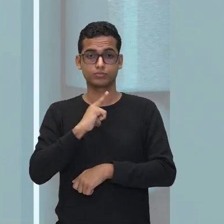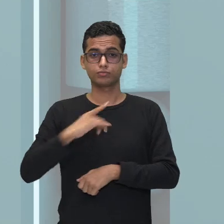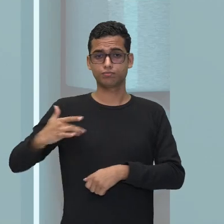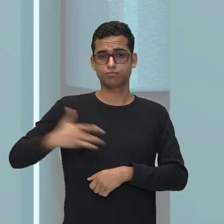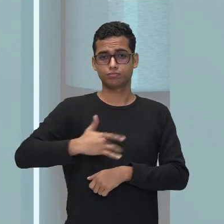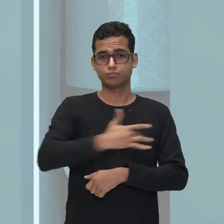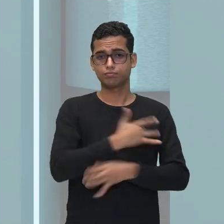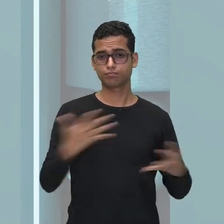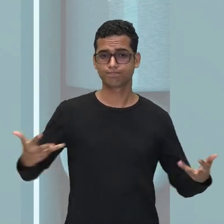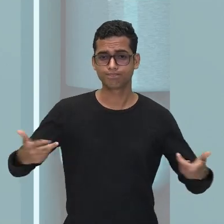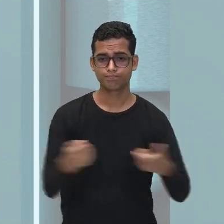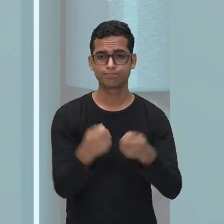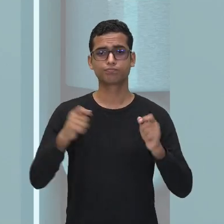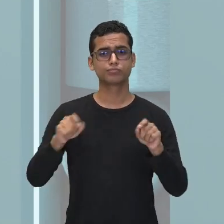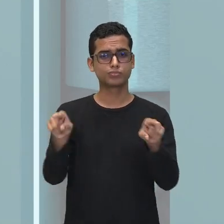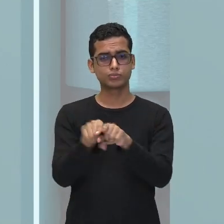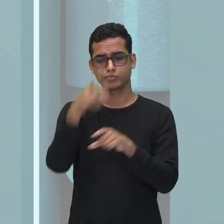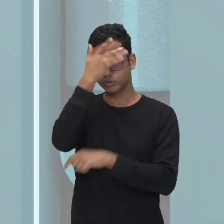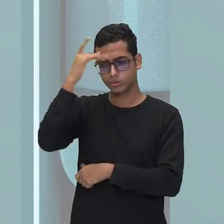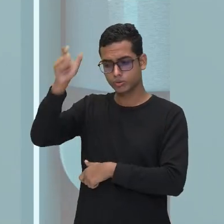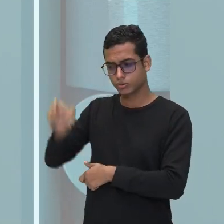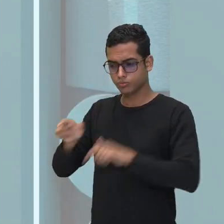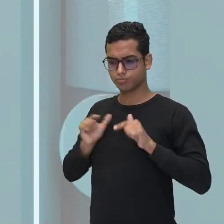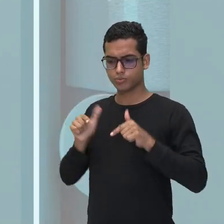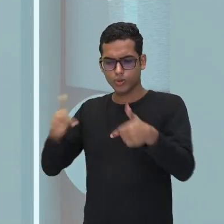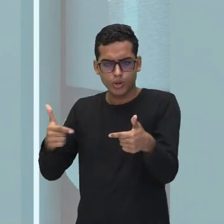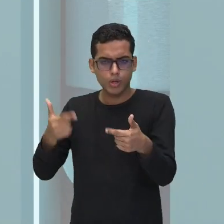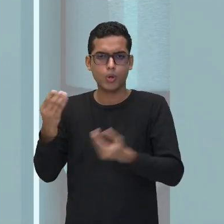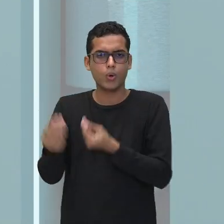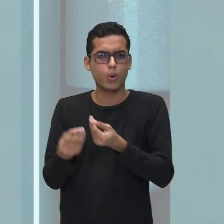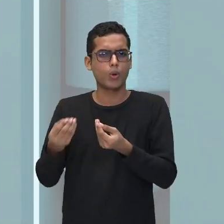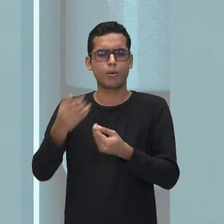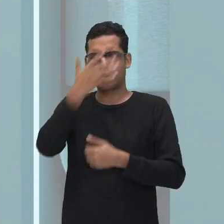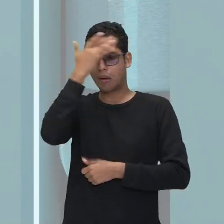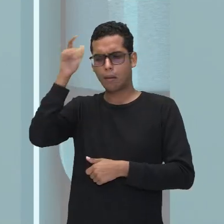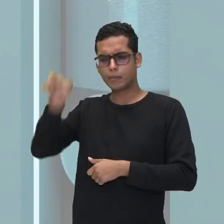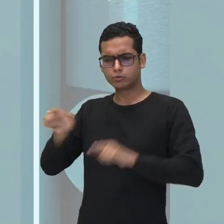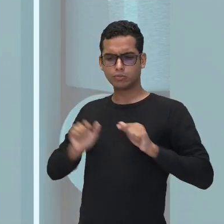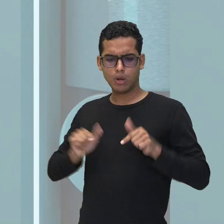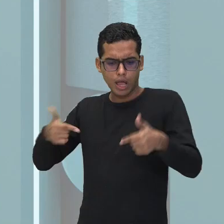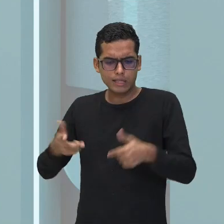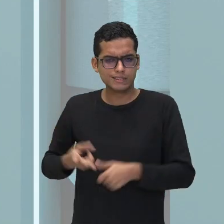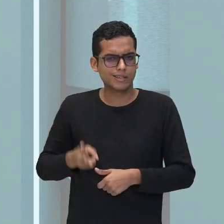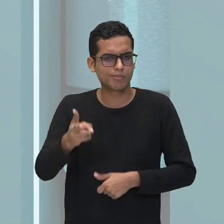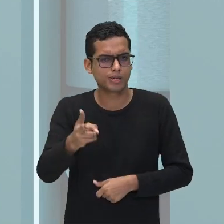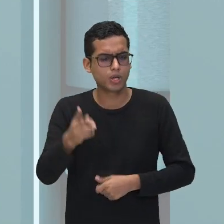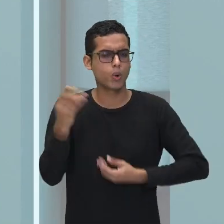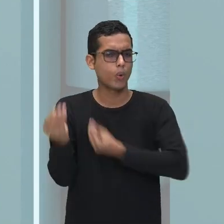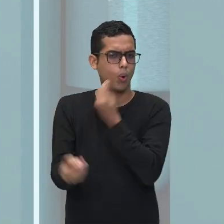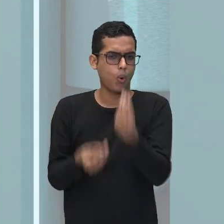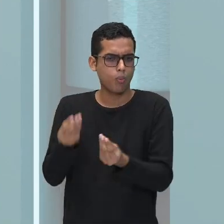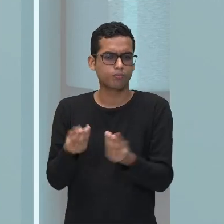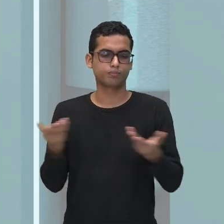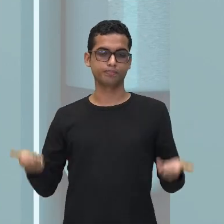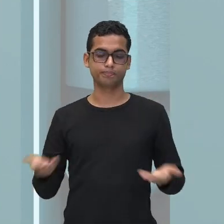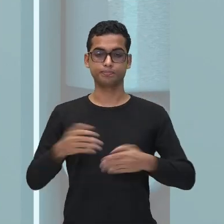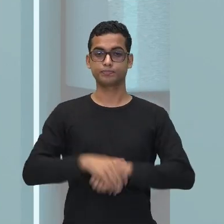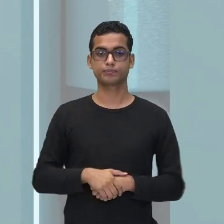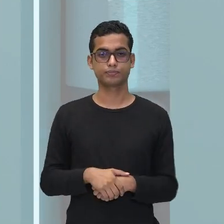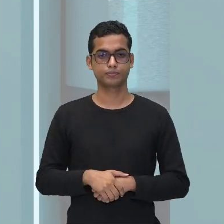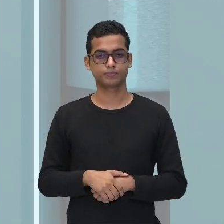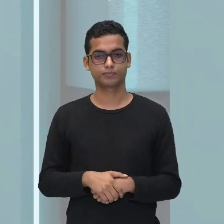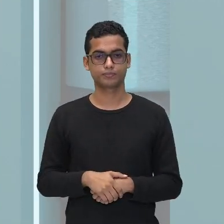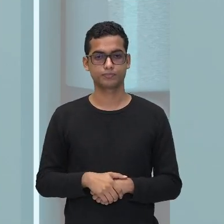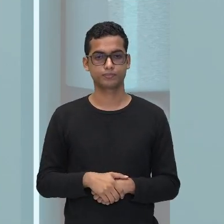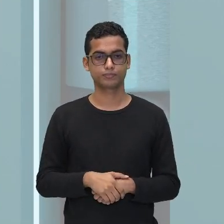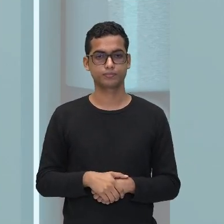saúde? Ser pessoas mais ativas. Como é que eu me torno uma pessoa mais ativa? Quando eu opto, por exemplo, em